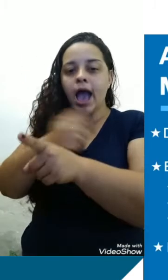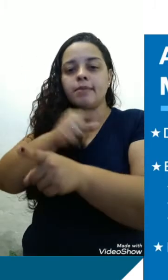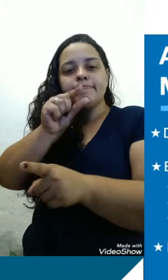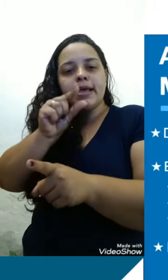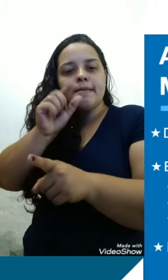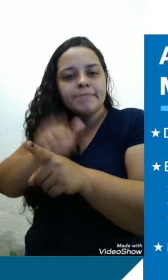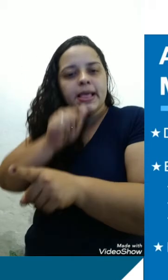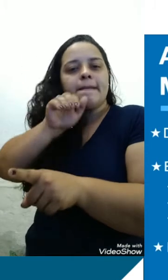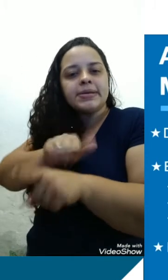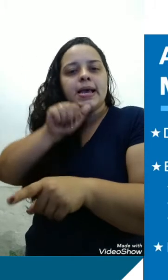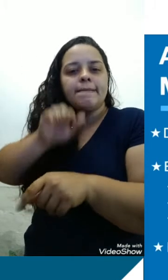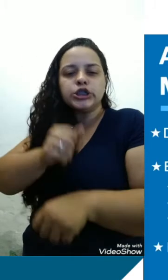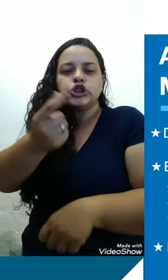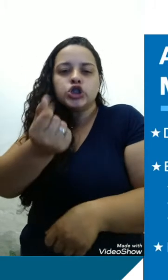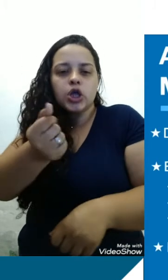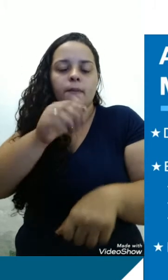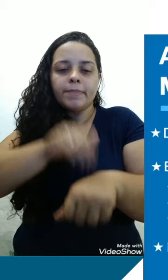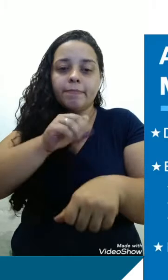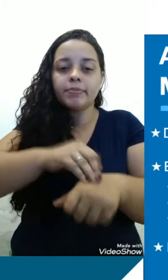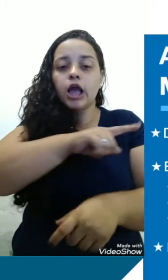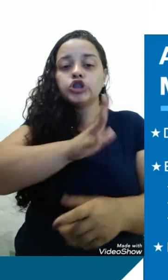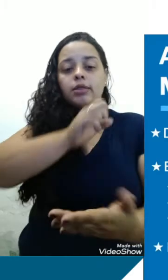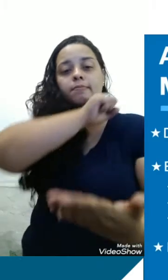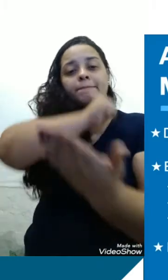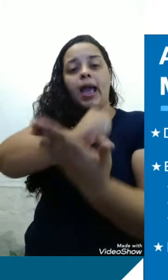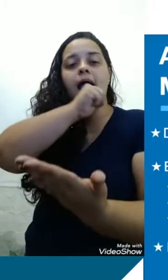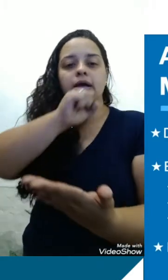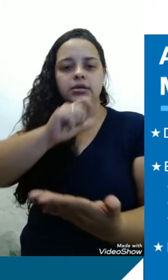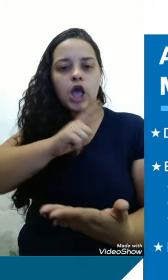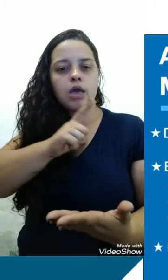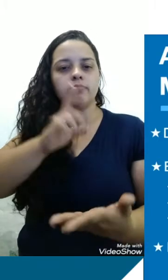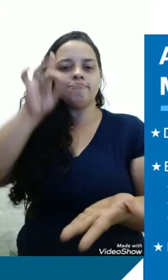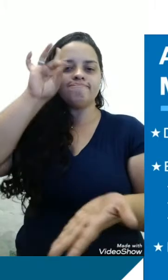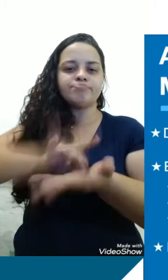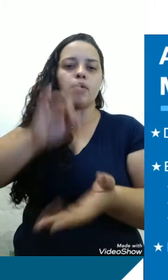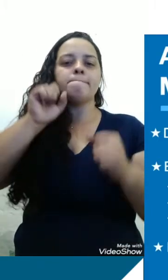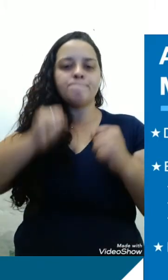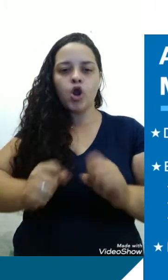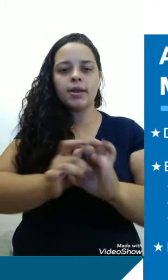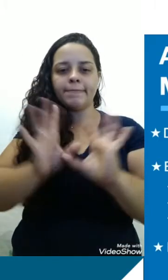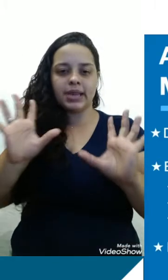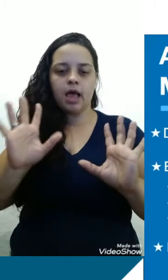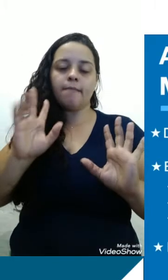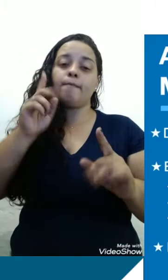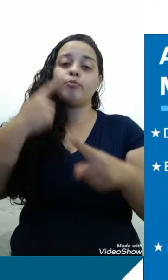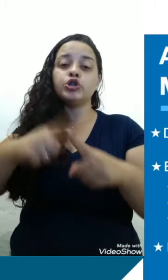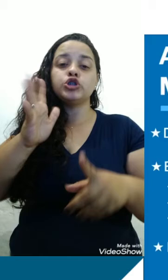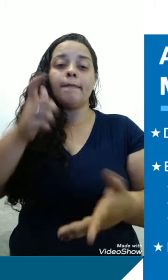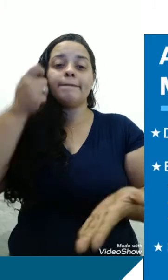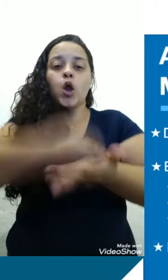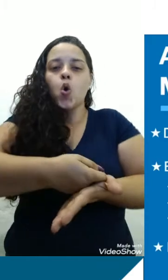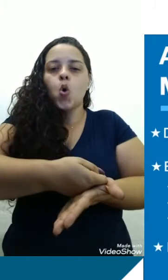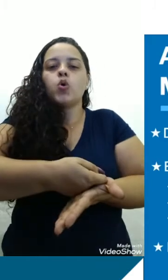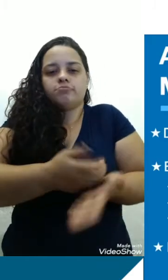formação em barras e com selo real, ou seja, era a legalização do ouro já mediante o pagamento dos impostos. Então a gente vê que